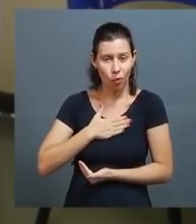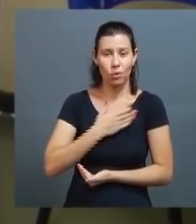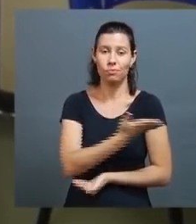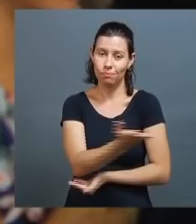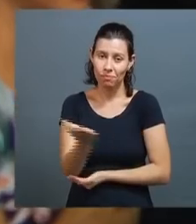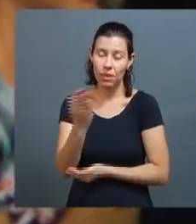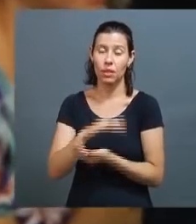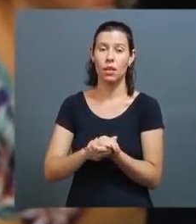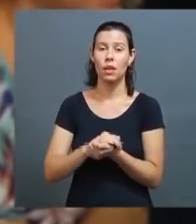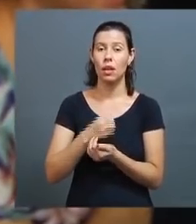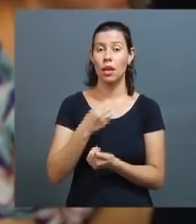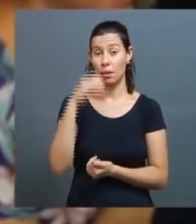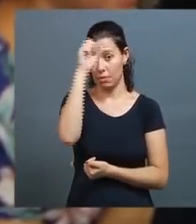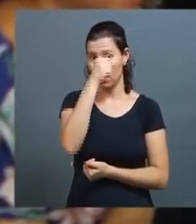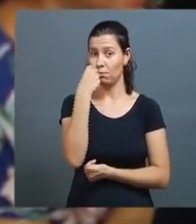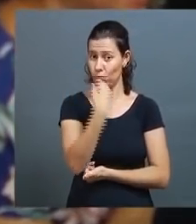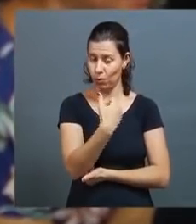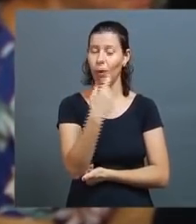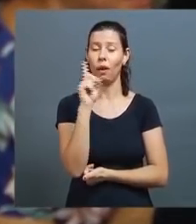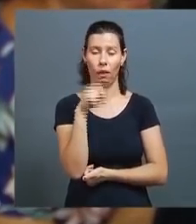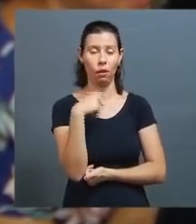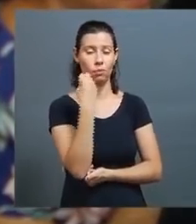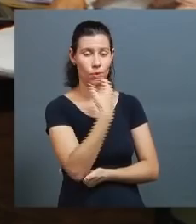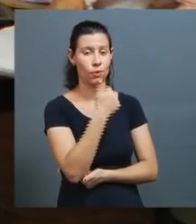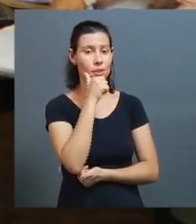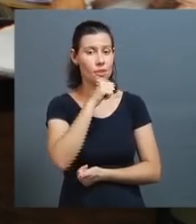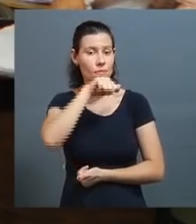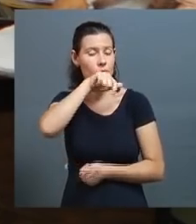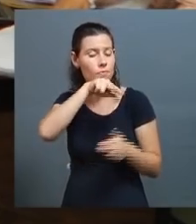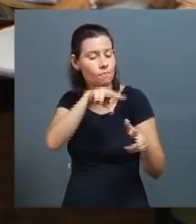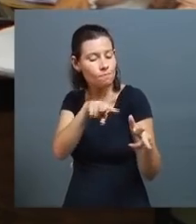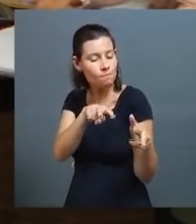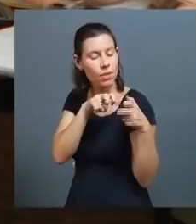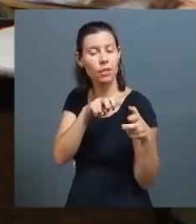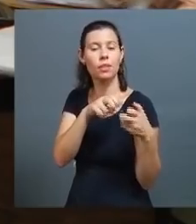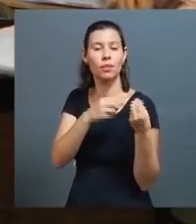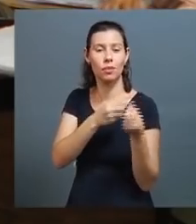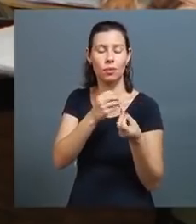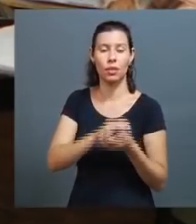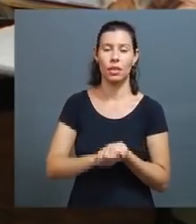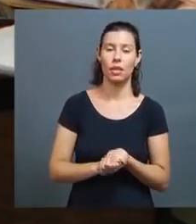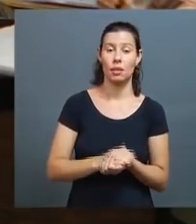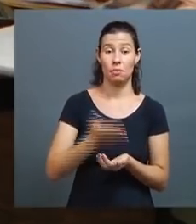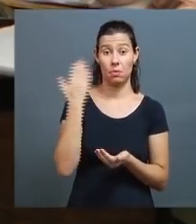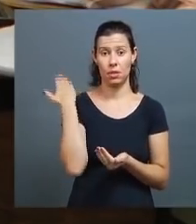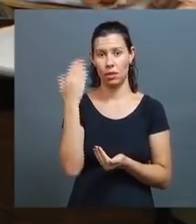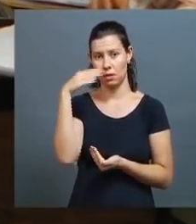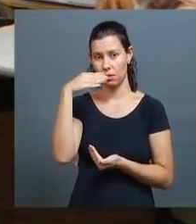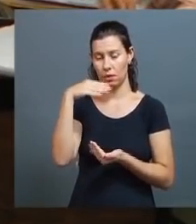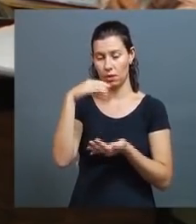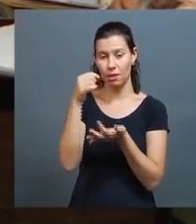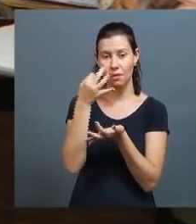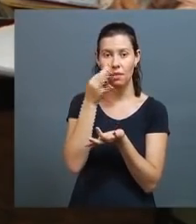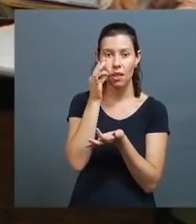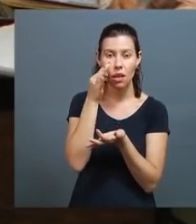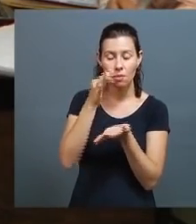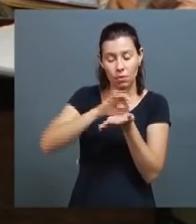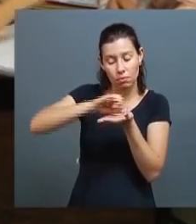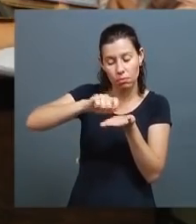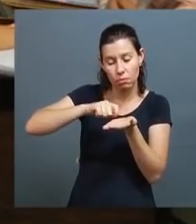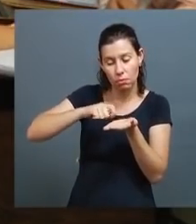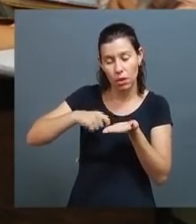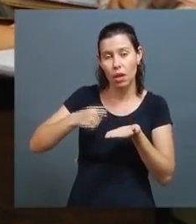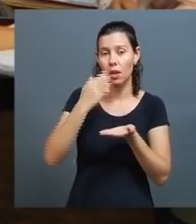bom. E a mãe percebe os resultados. Quando conseguiu pegar no lápis, ele já foi embora com tudo, desenho,